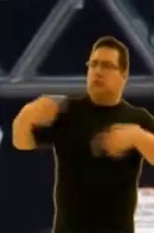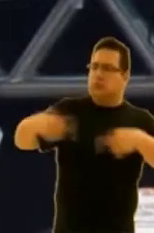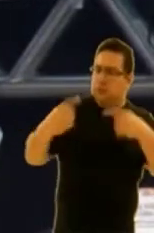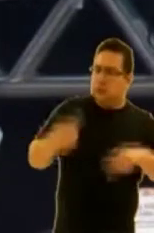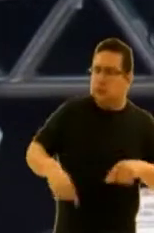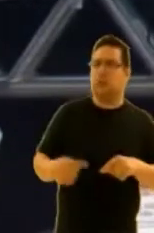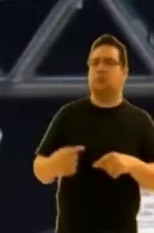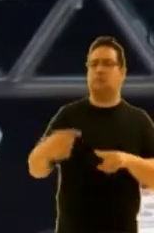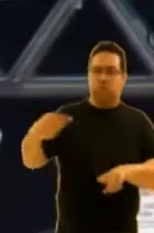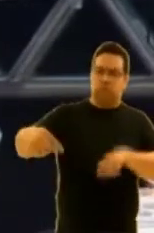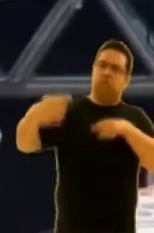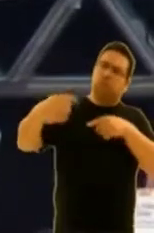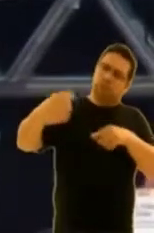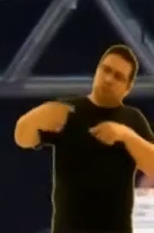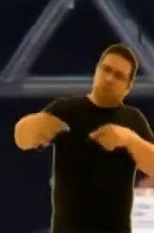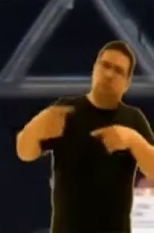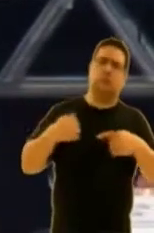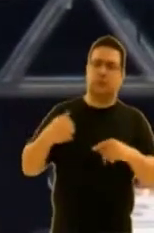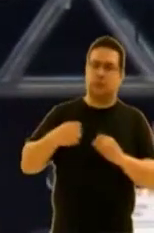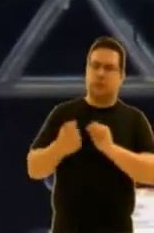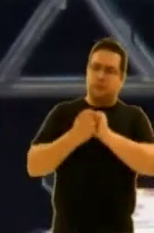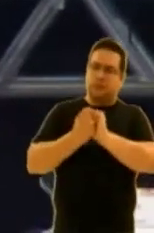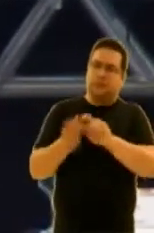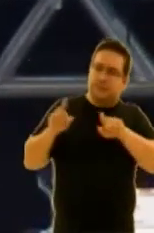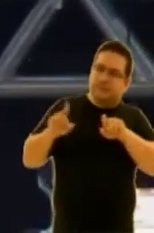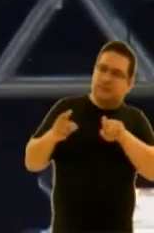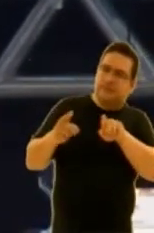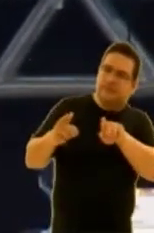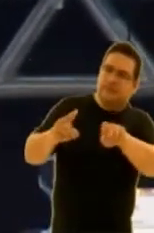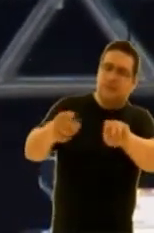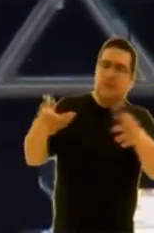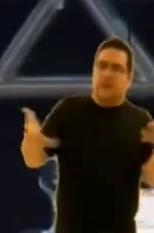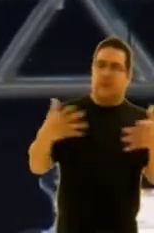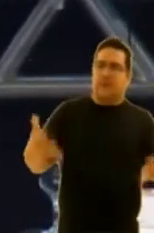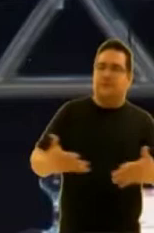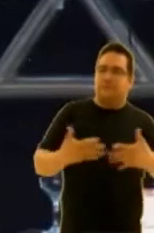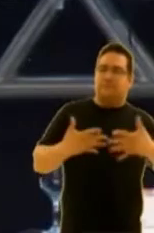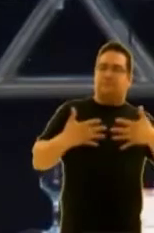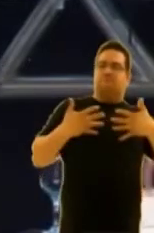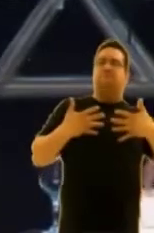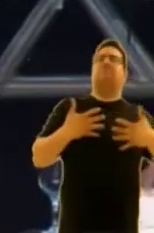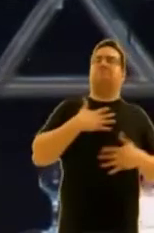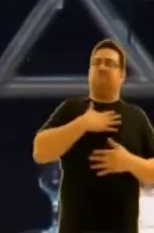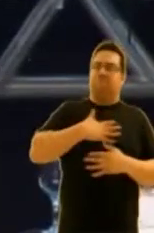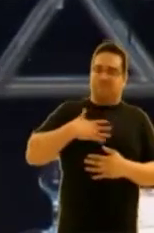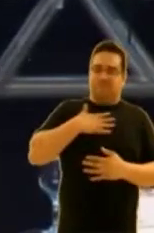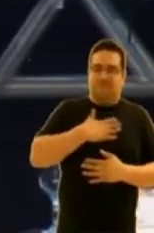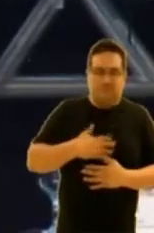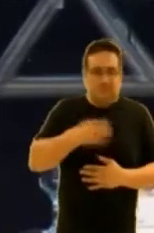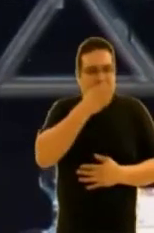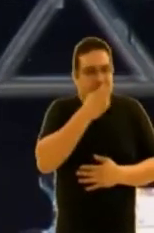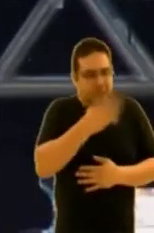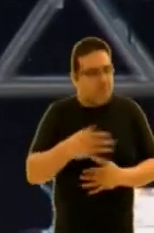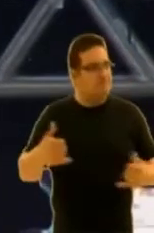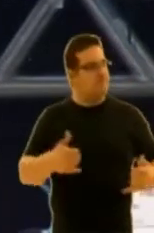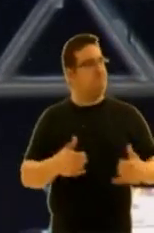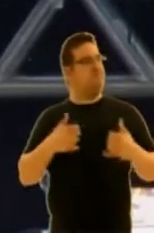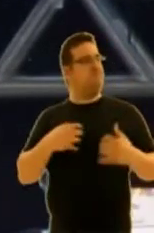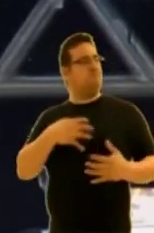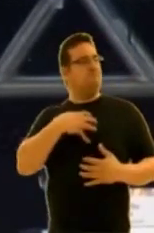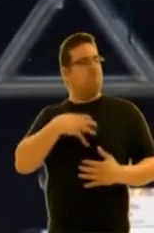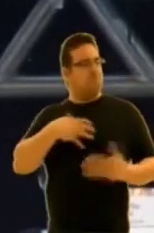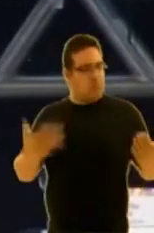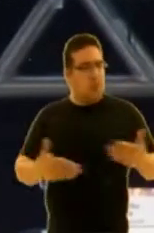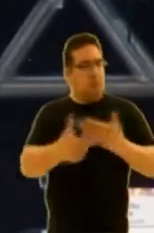debates, e tenho agora um prazer, um orgulho muito grande de desempenhar esse papel, essa